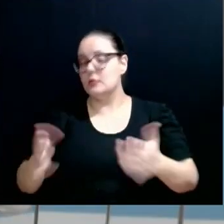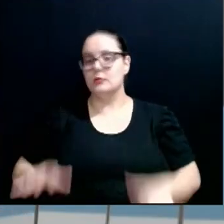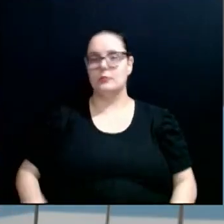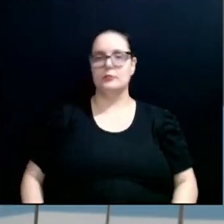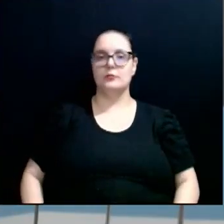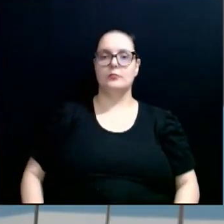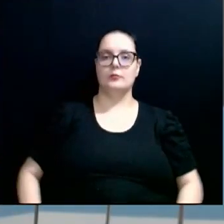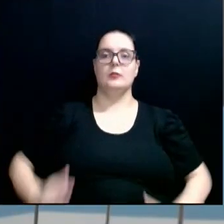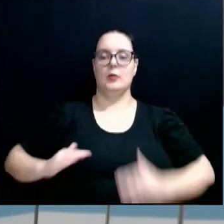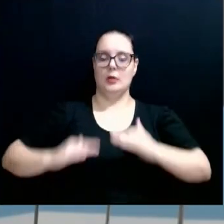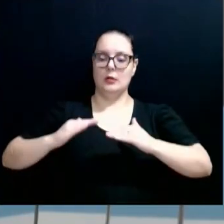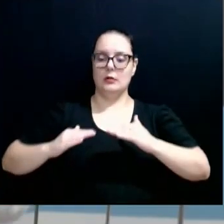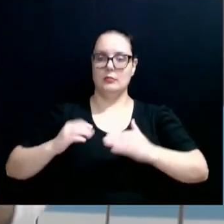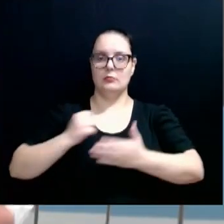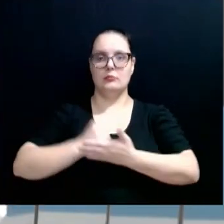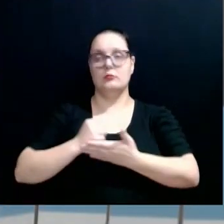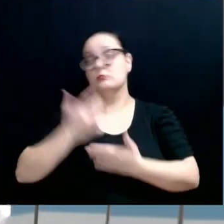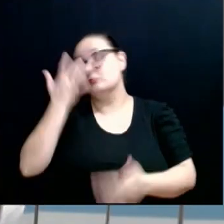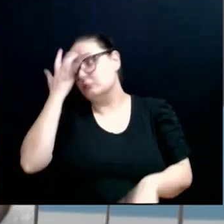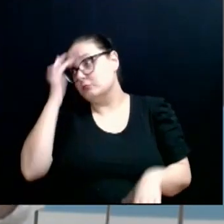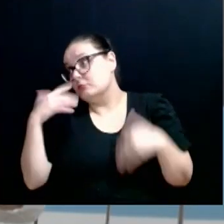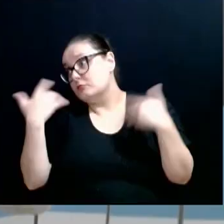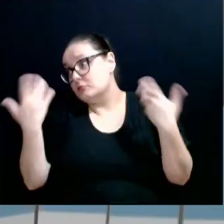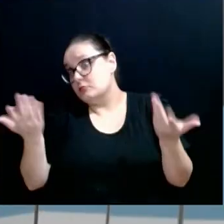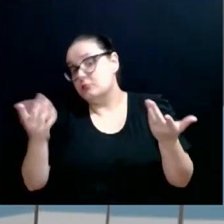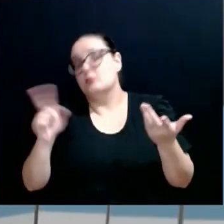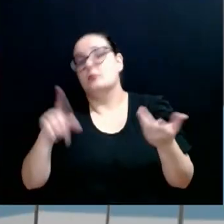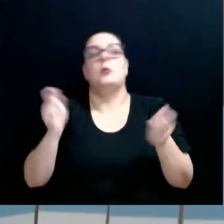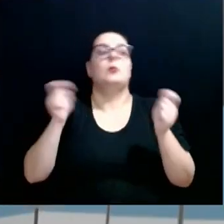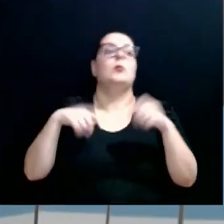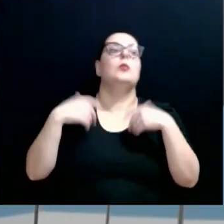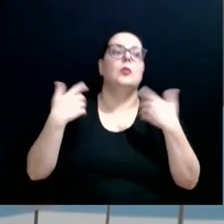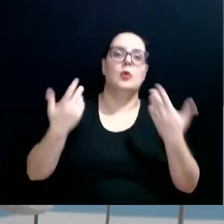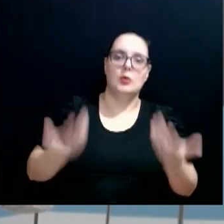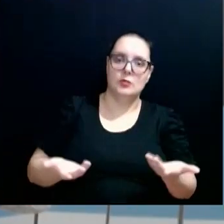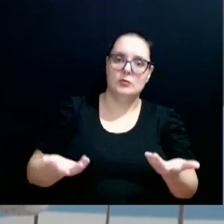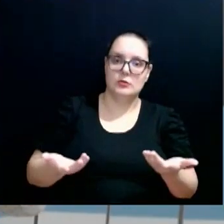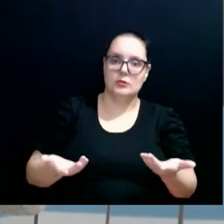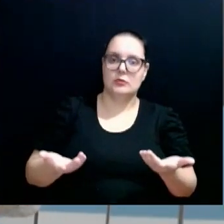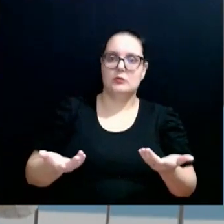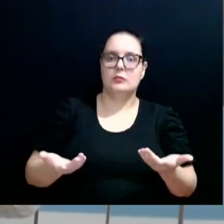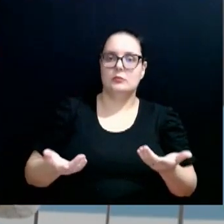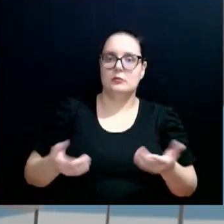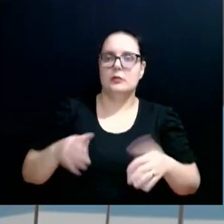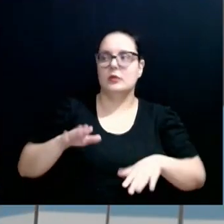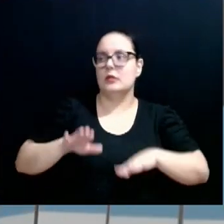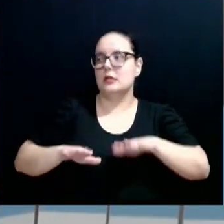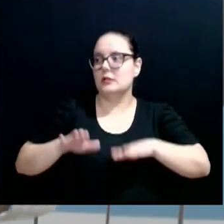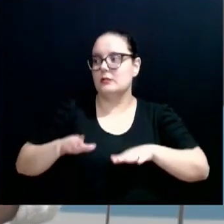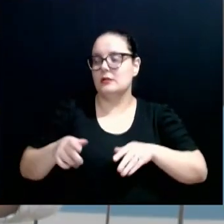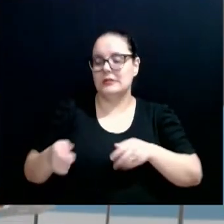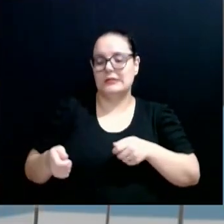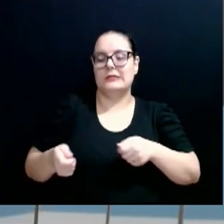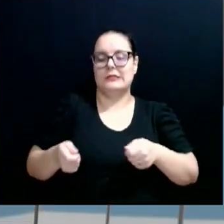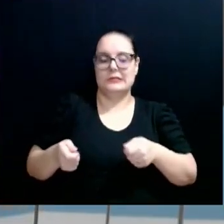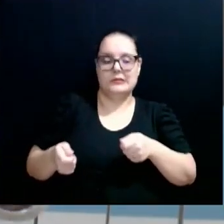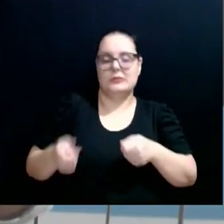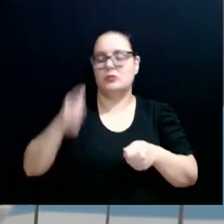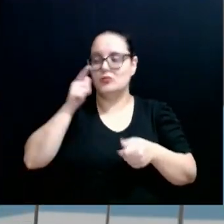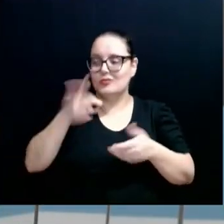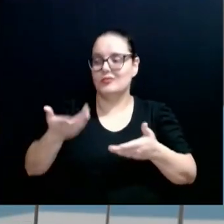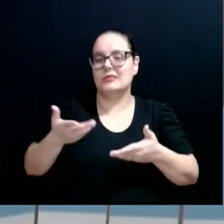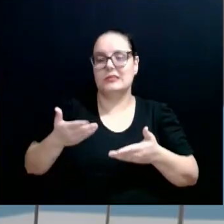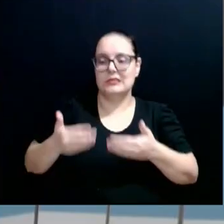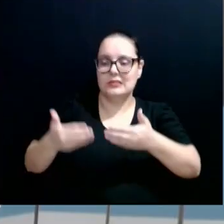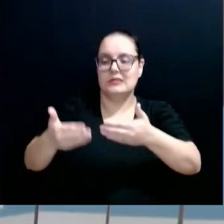Não sei, mas é possível. Né? Muitas vezes você ficava travado, né? Porque o contrato está lá,